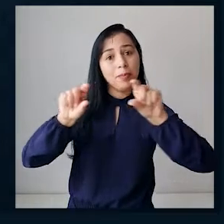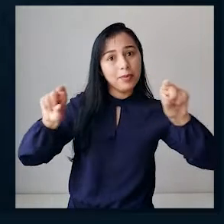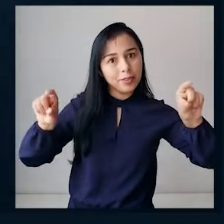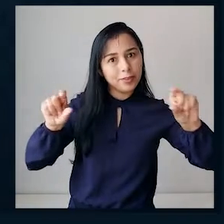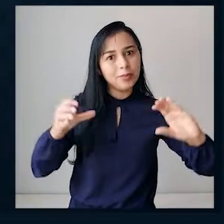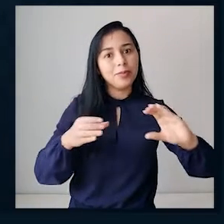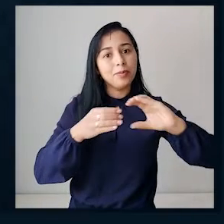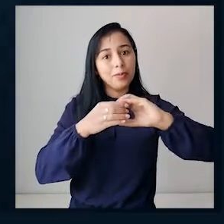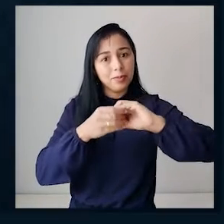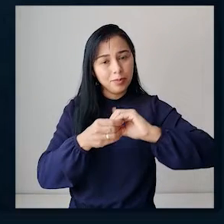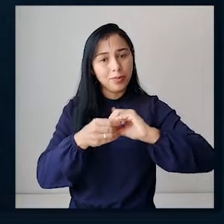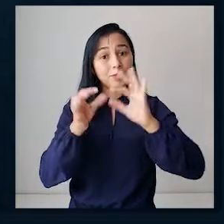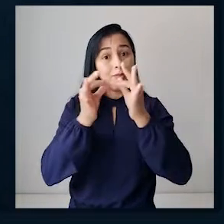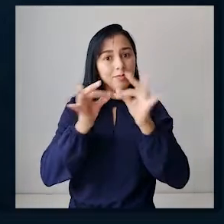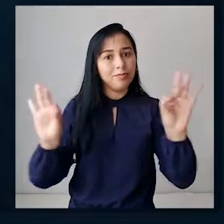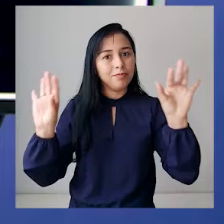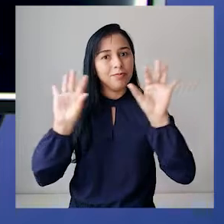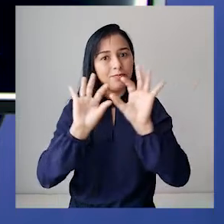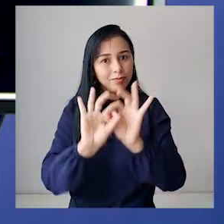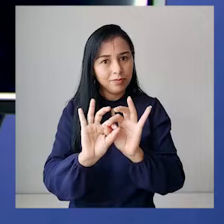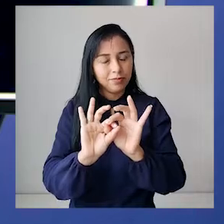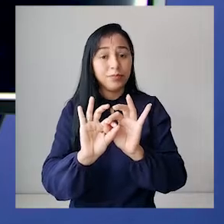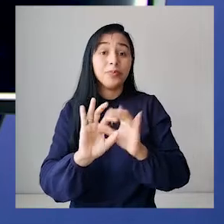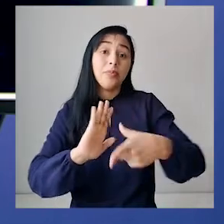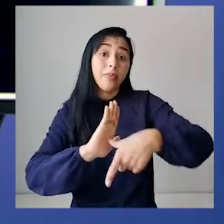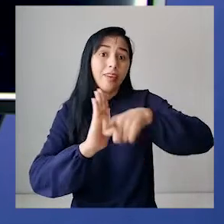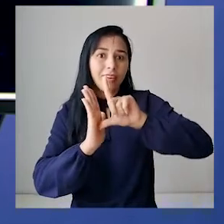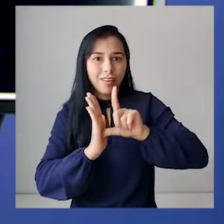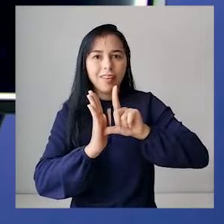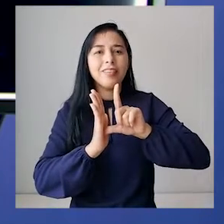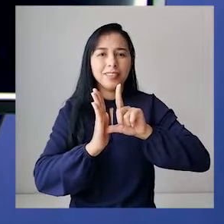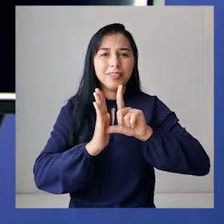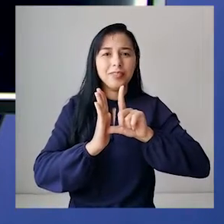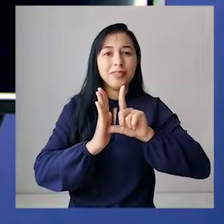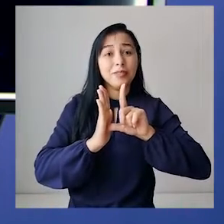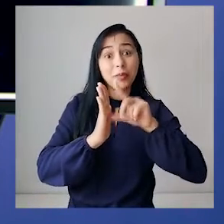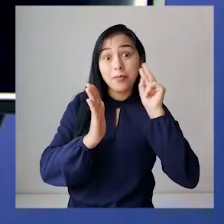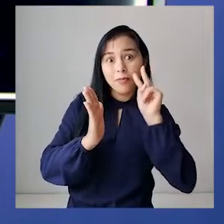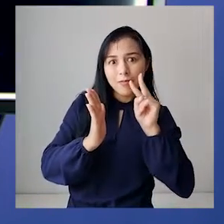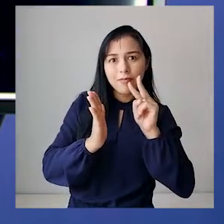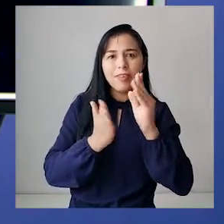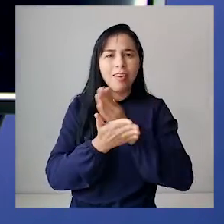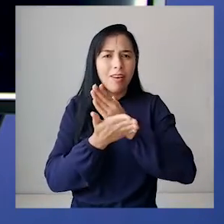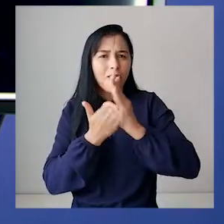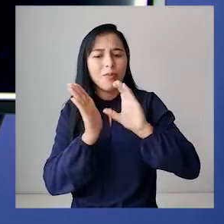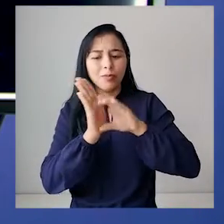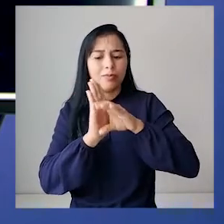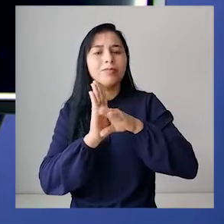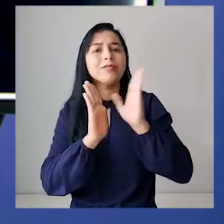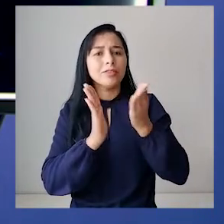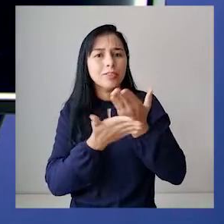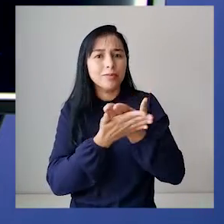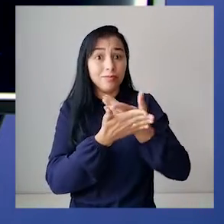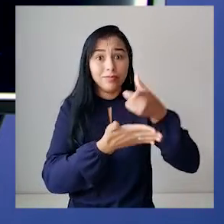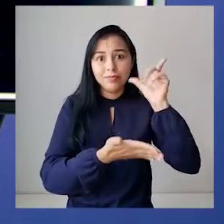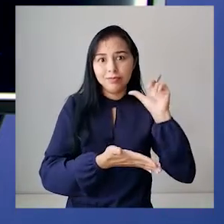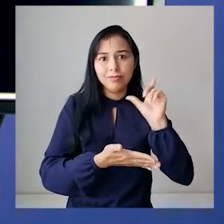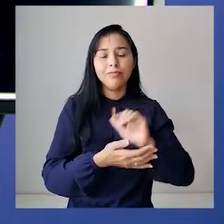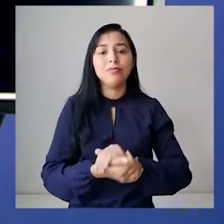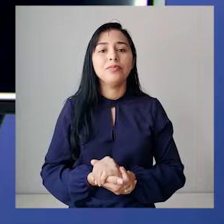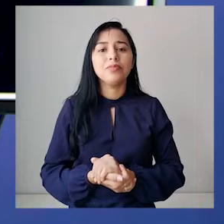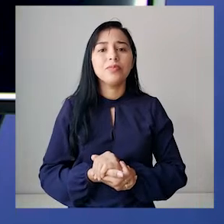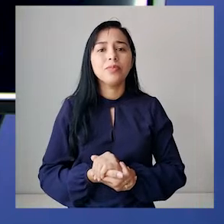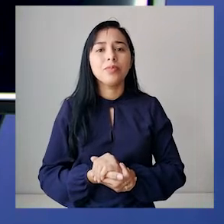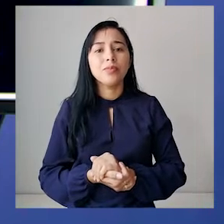por coordenação. Antes de entendermos esse assunto, vamos ver aqui alguns conceitos que nós já estudamos. O que